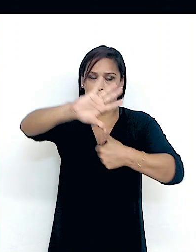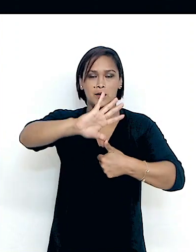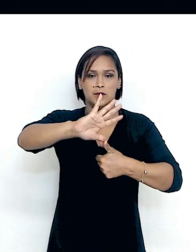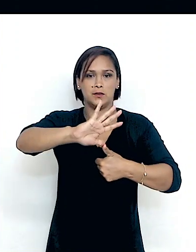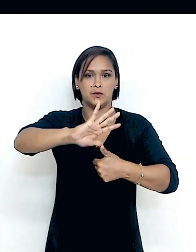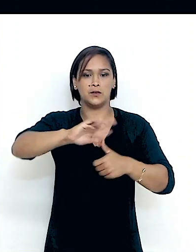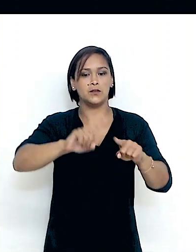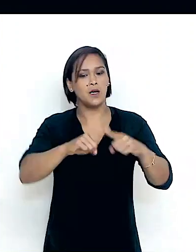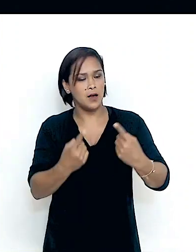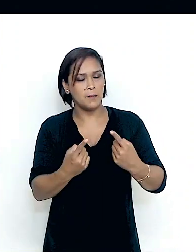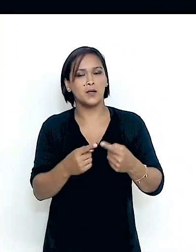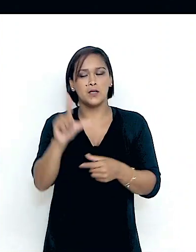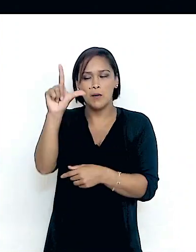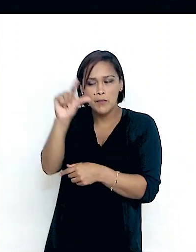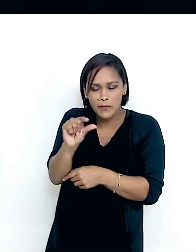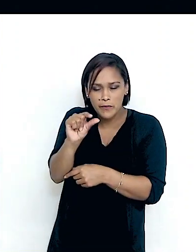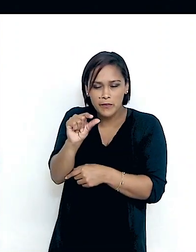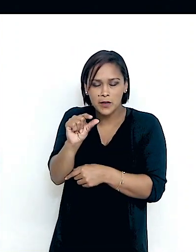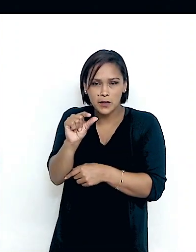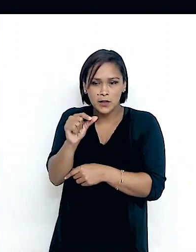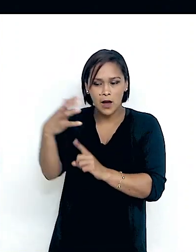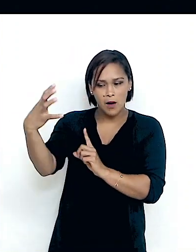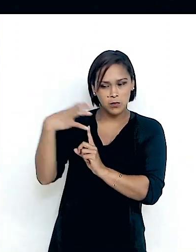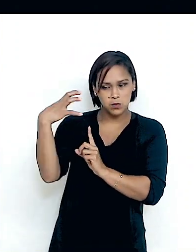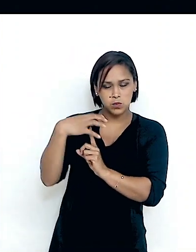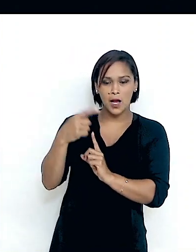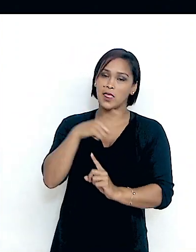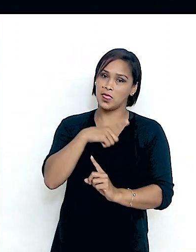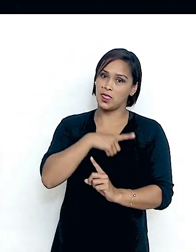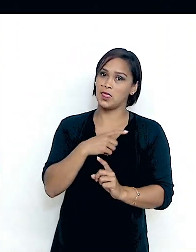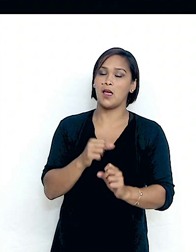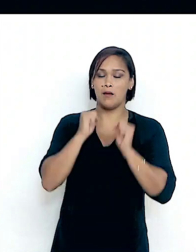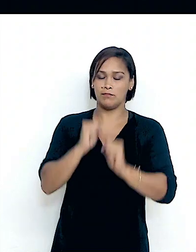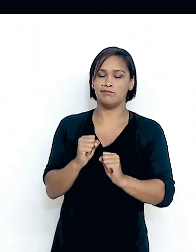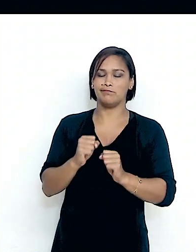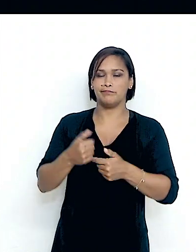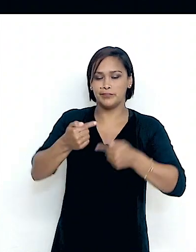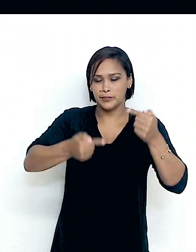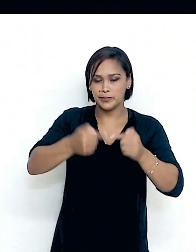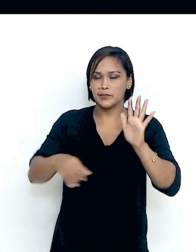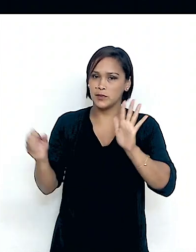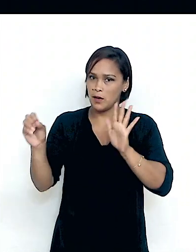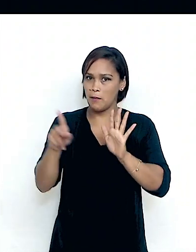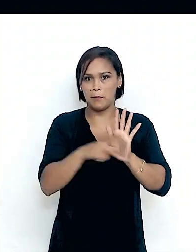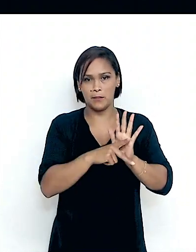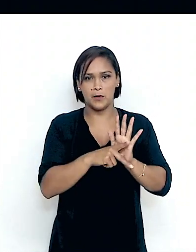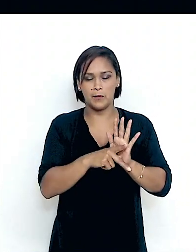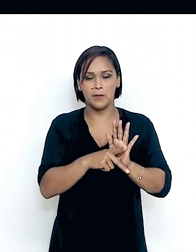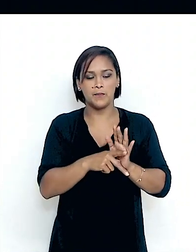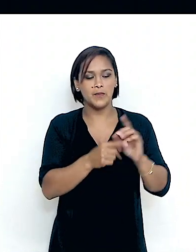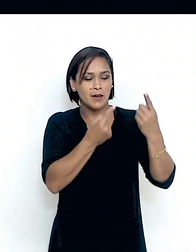de minoritários, esses segmentos têm muito poder político. Então ele pergunta: diante dessa